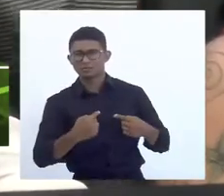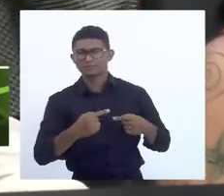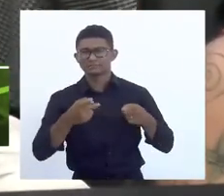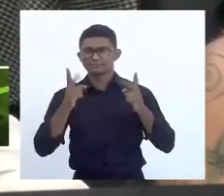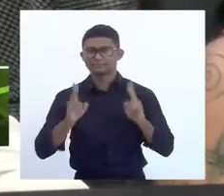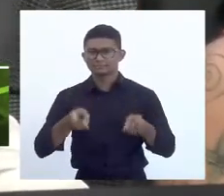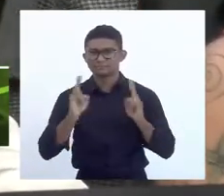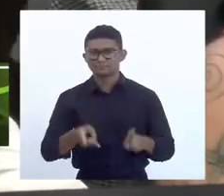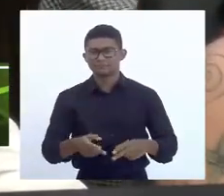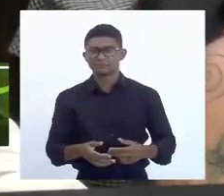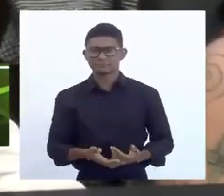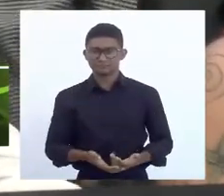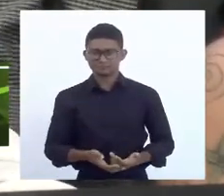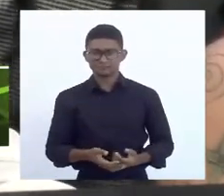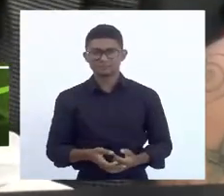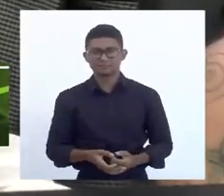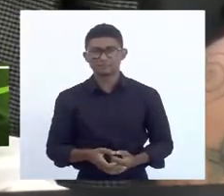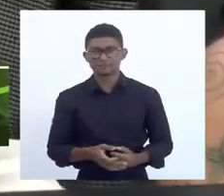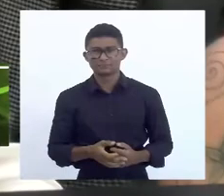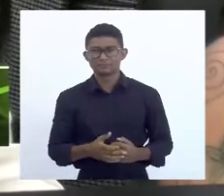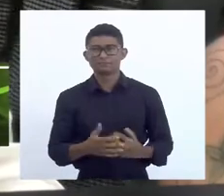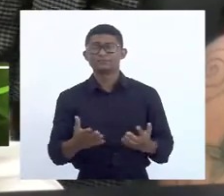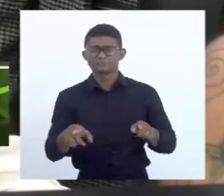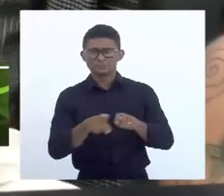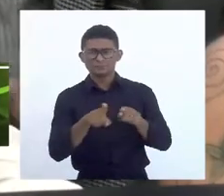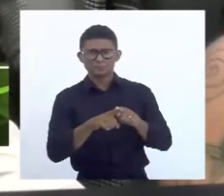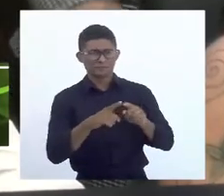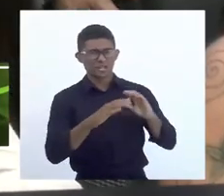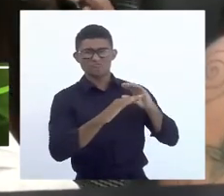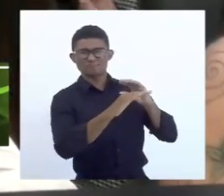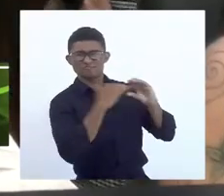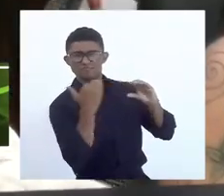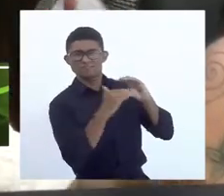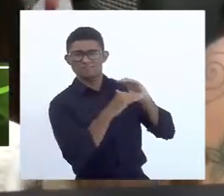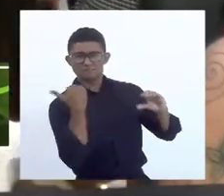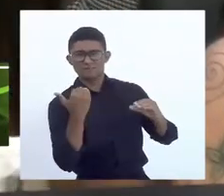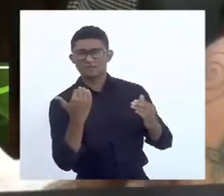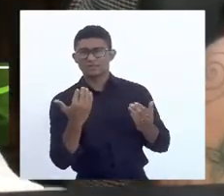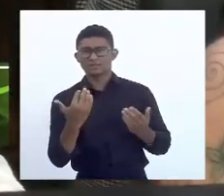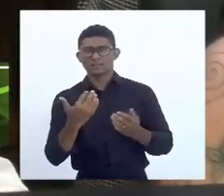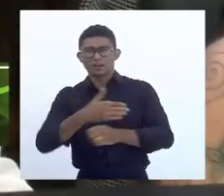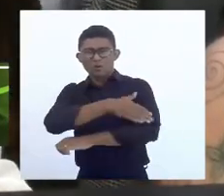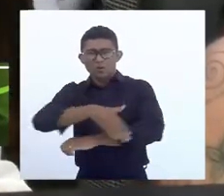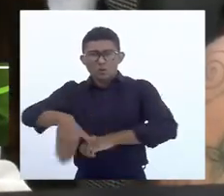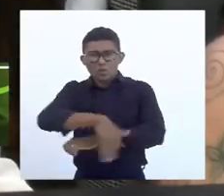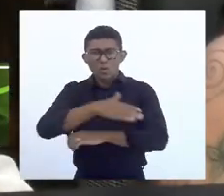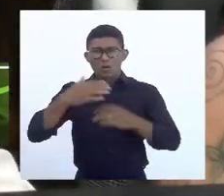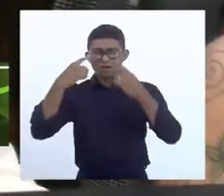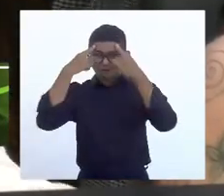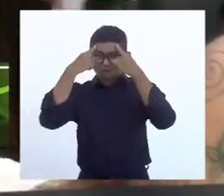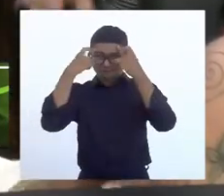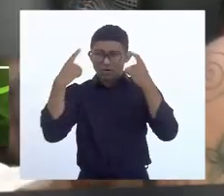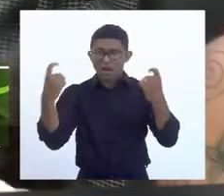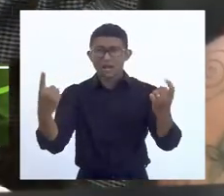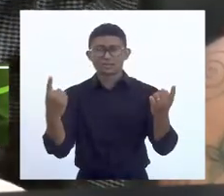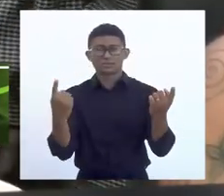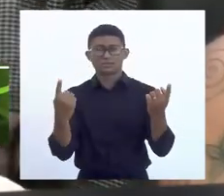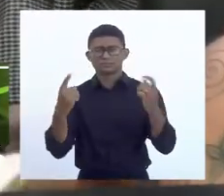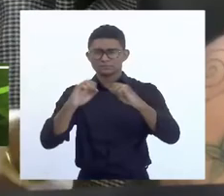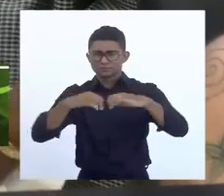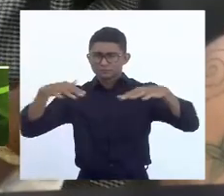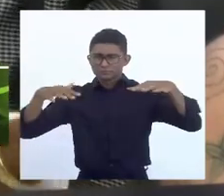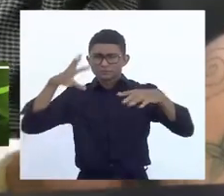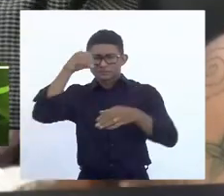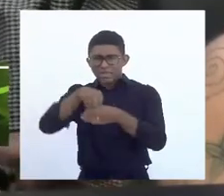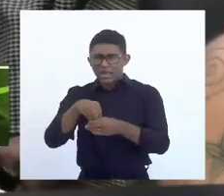representa todos esses e-mails, esses recados, essas violências na rua, no parlamento, todos esses